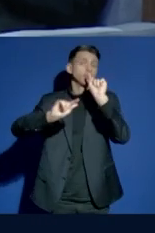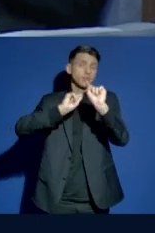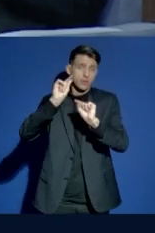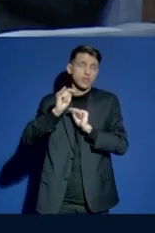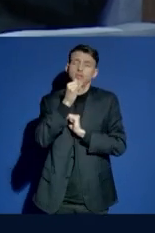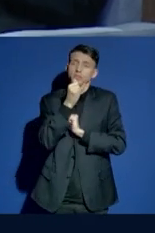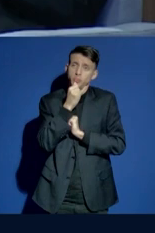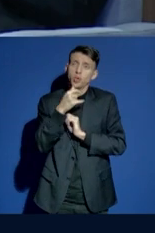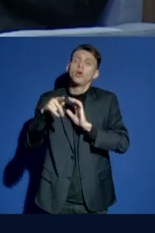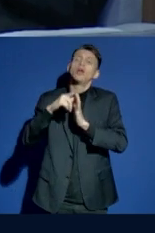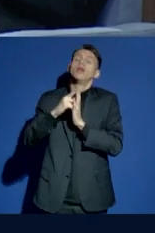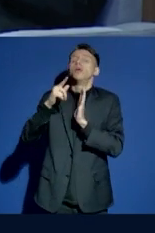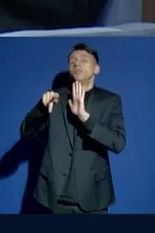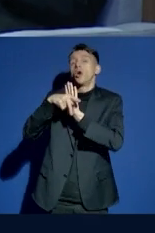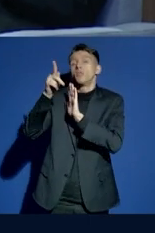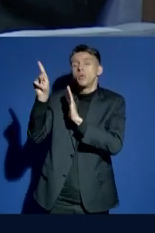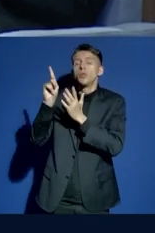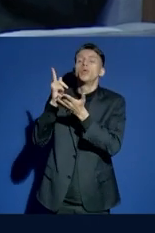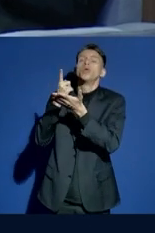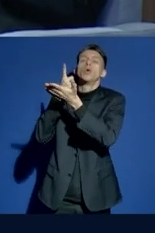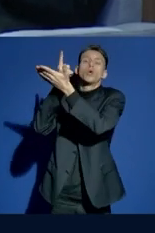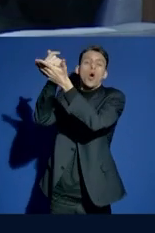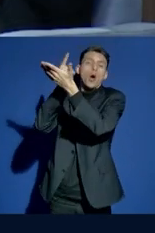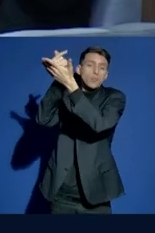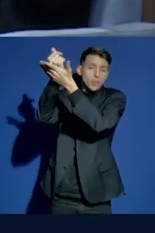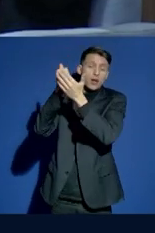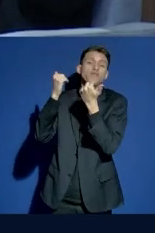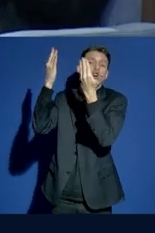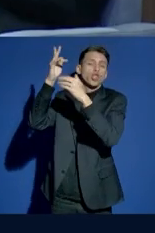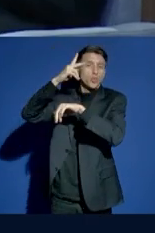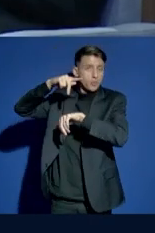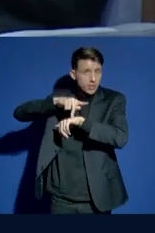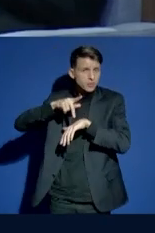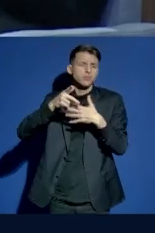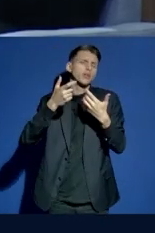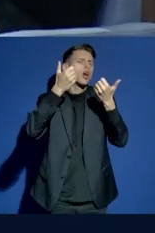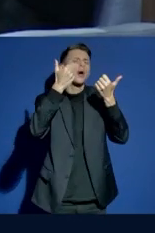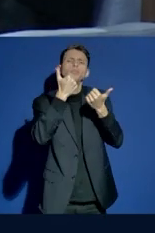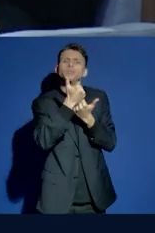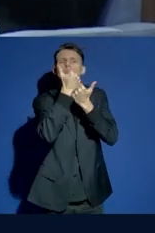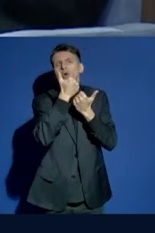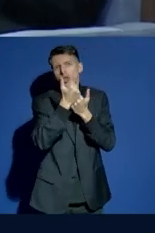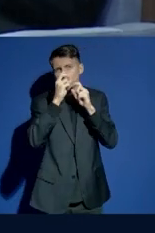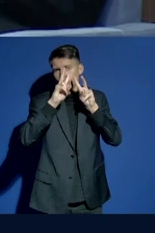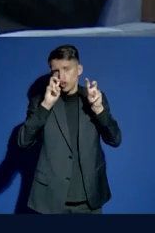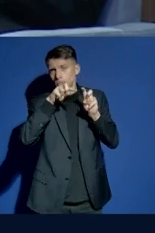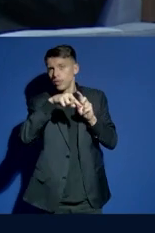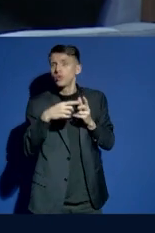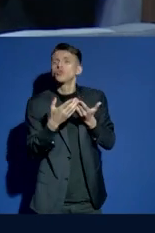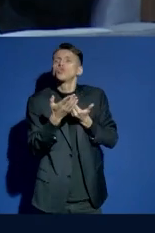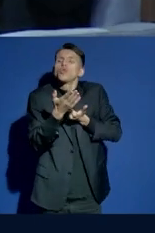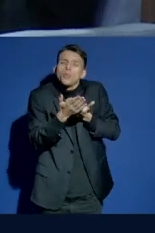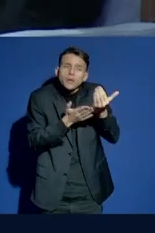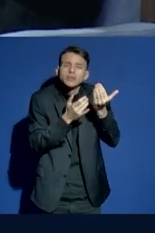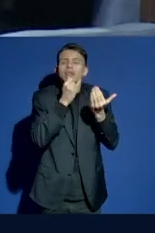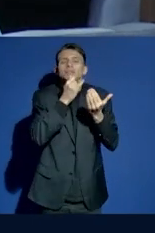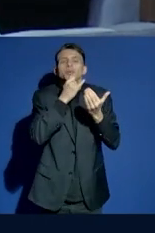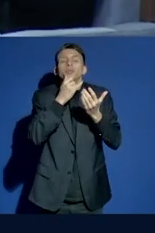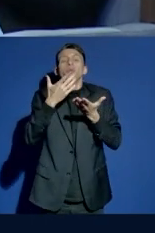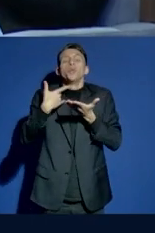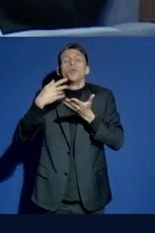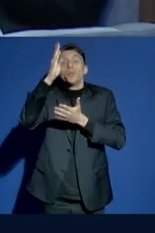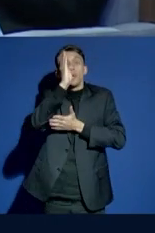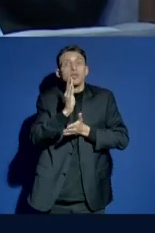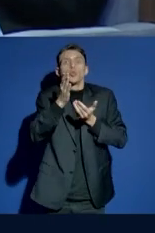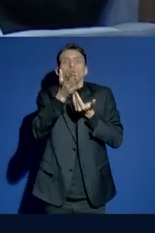característica de importação de fertilizantes que o Brasil tem o senhor apoia muito essa pauta mas a independência energética em várias